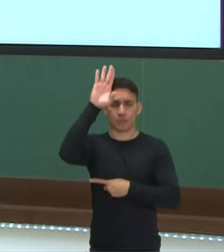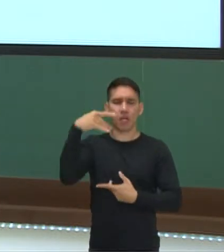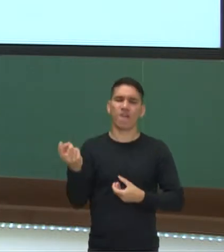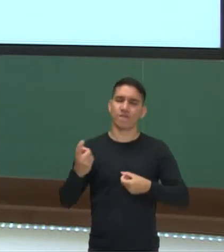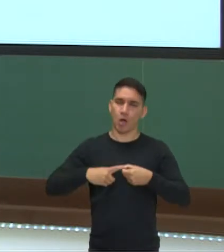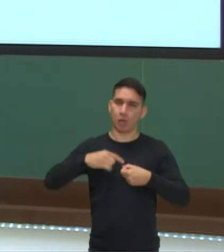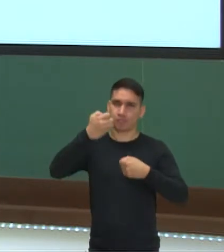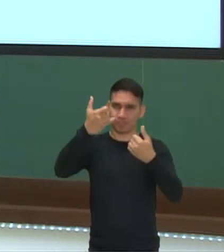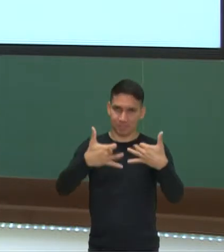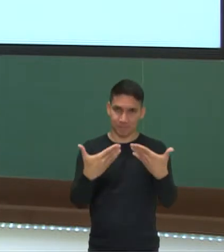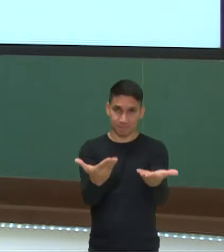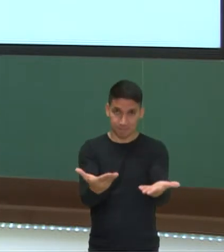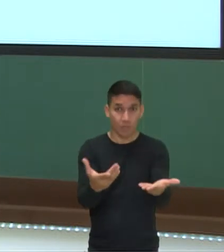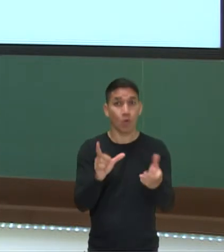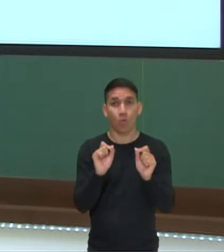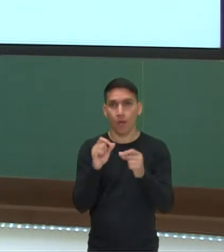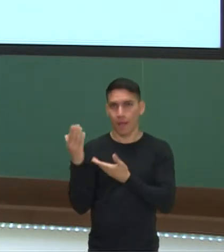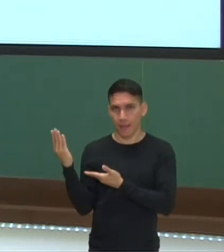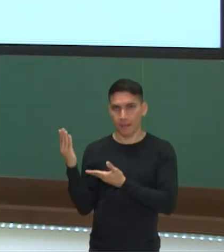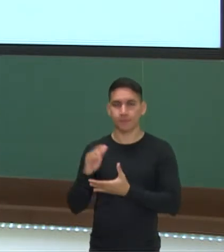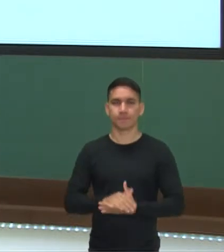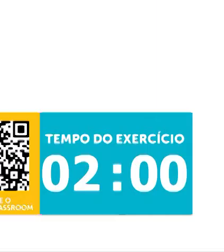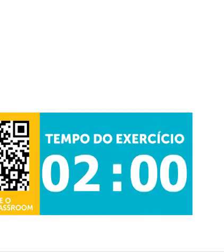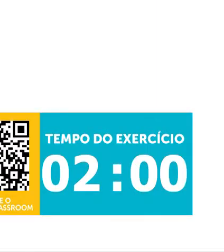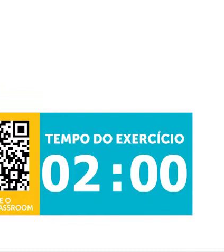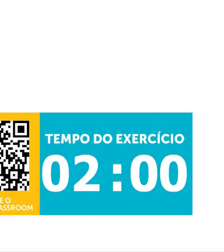já já comentando com vocês esta questão.